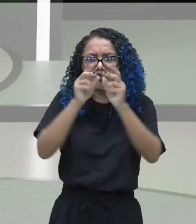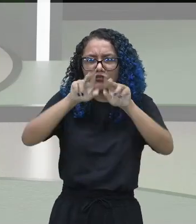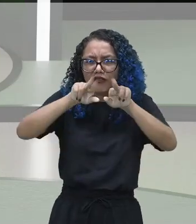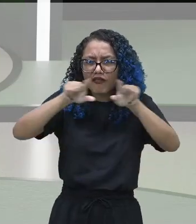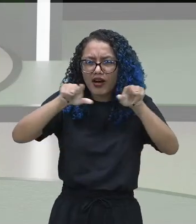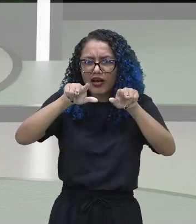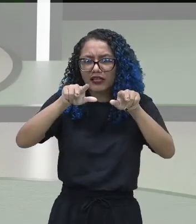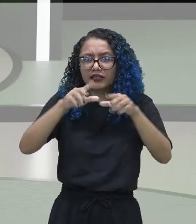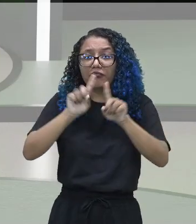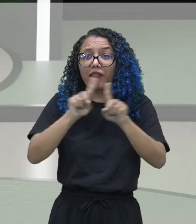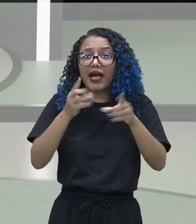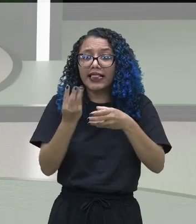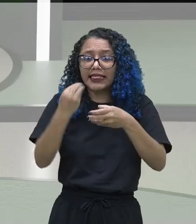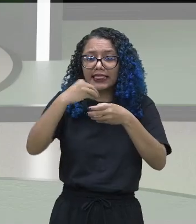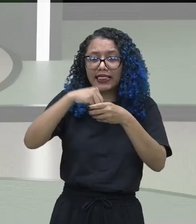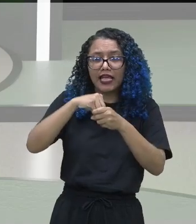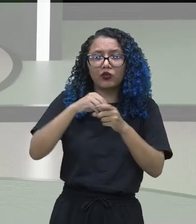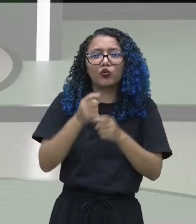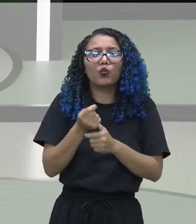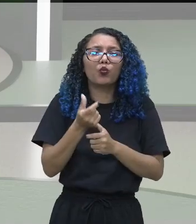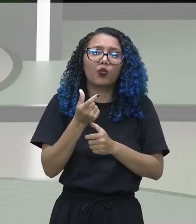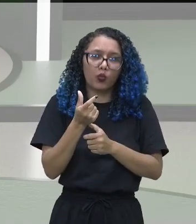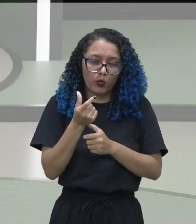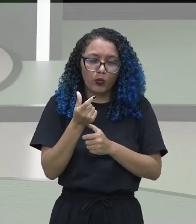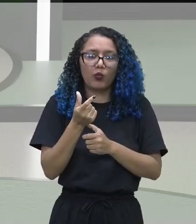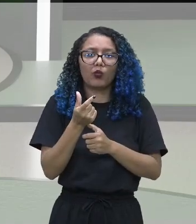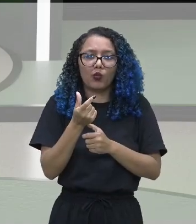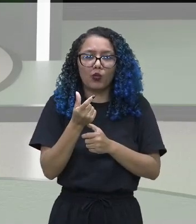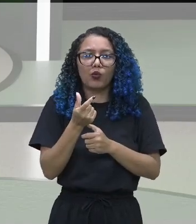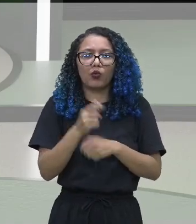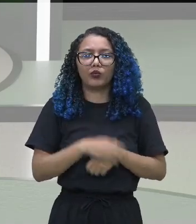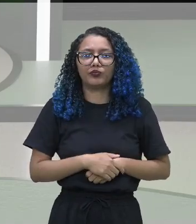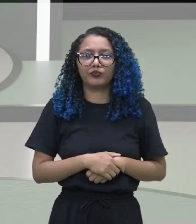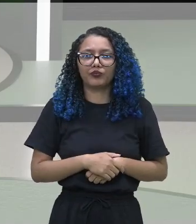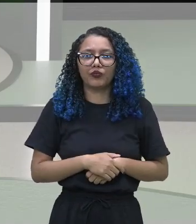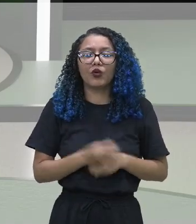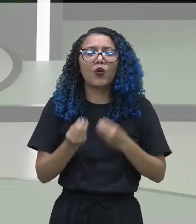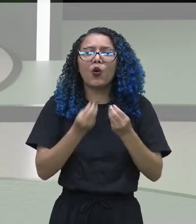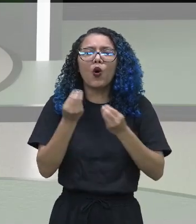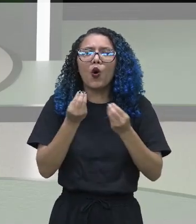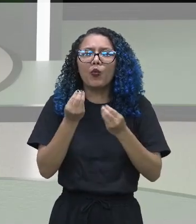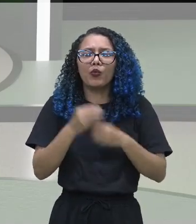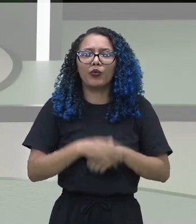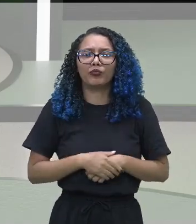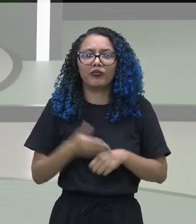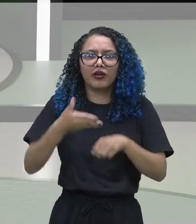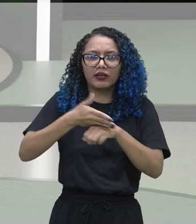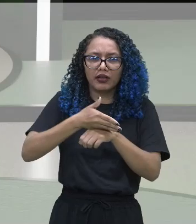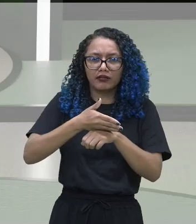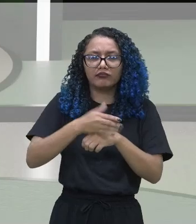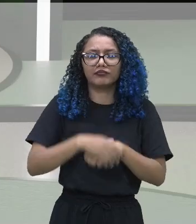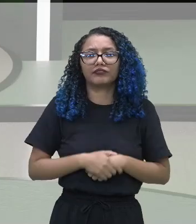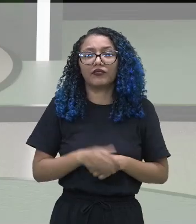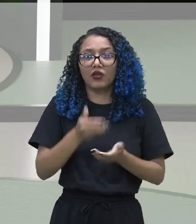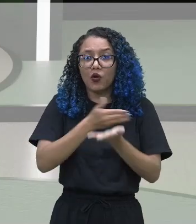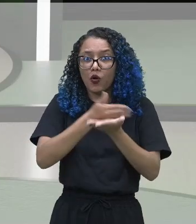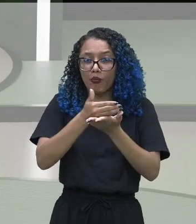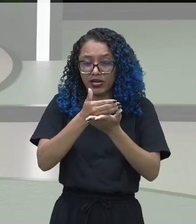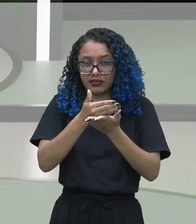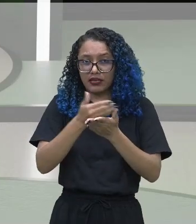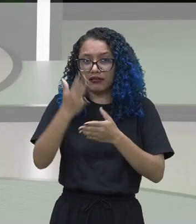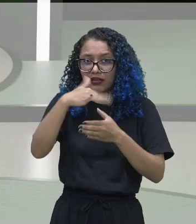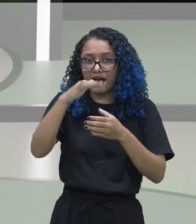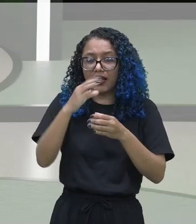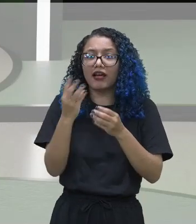meio intracelular, poucas. Então, qual é o sentido da passagem de onde está muito concentrado para onde